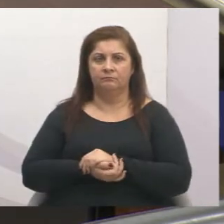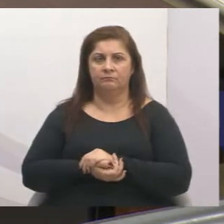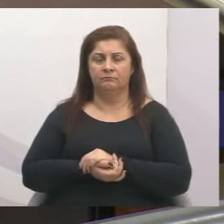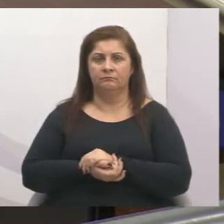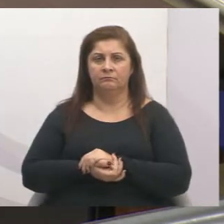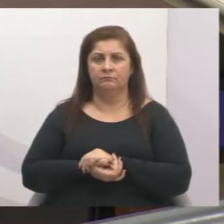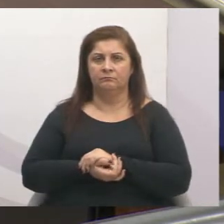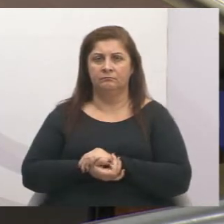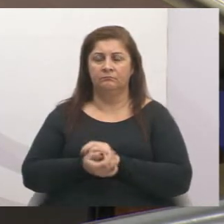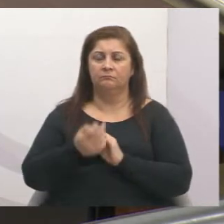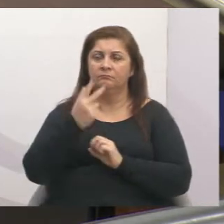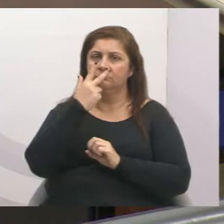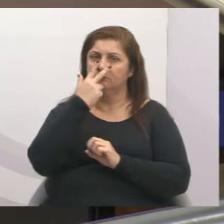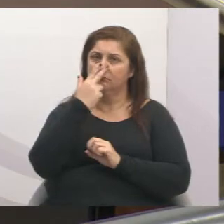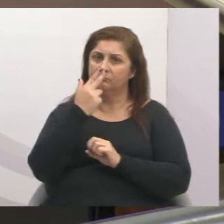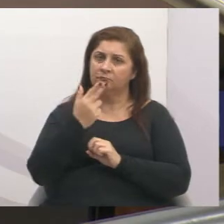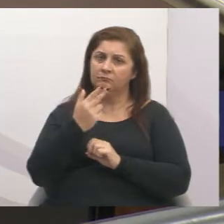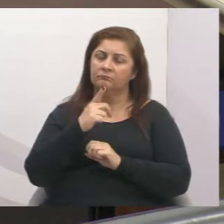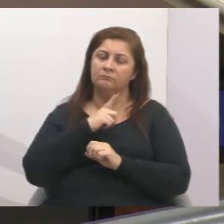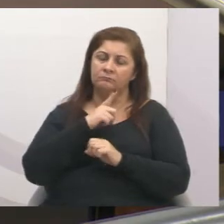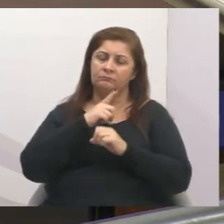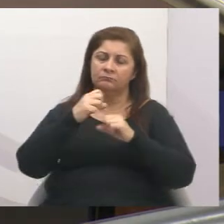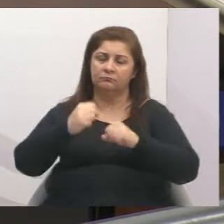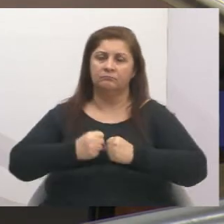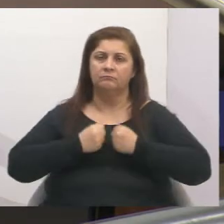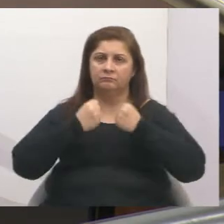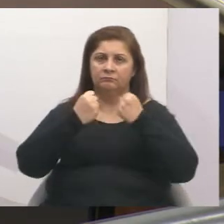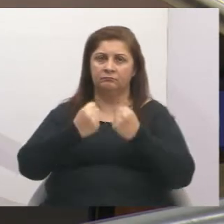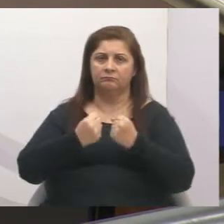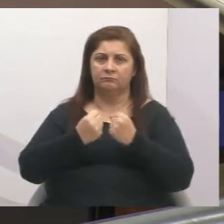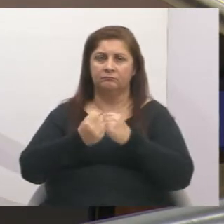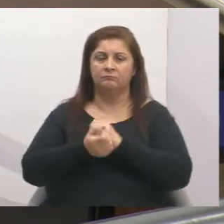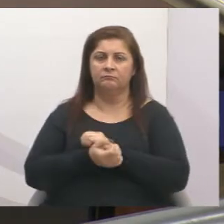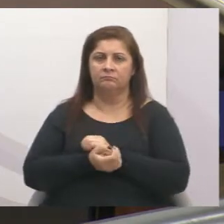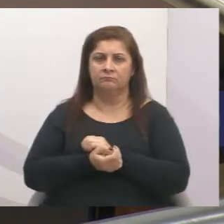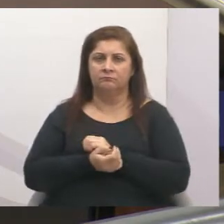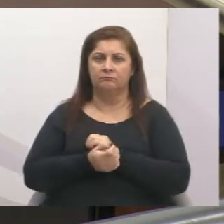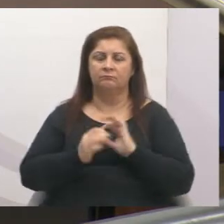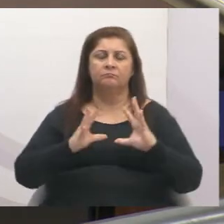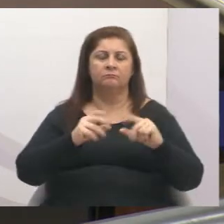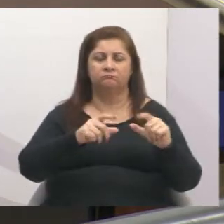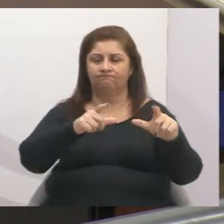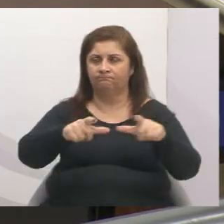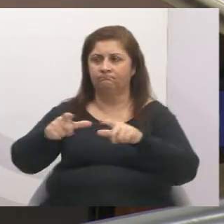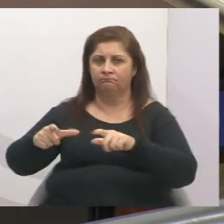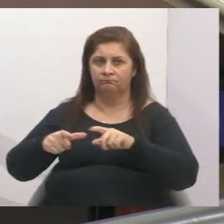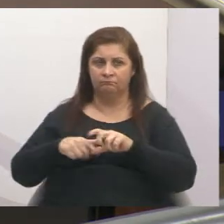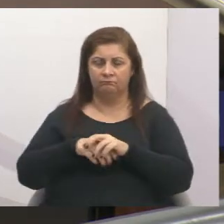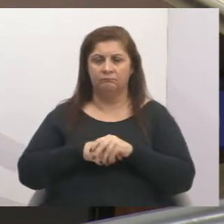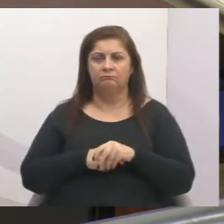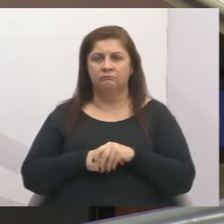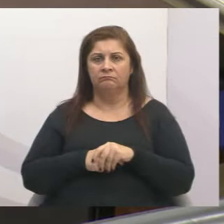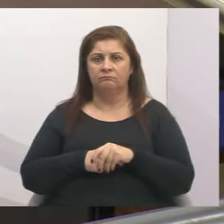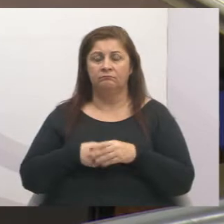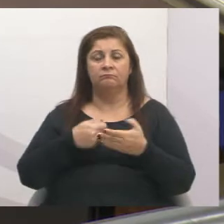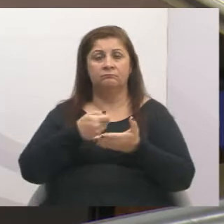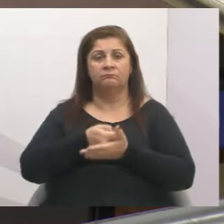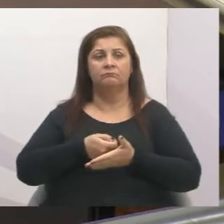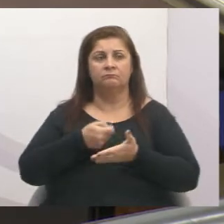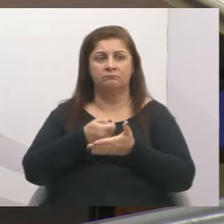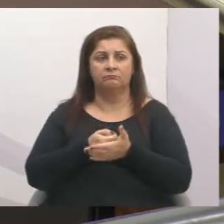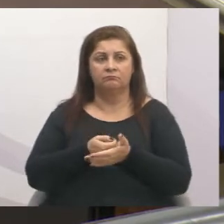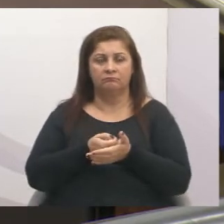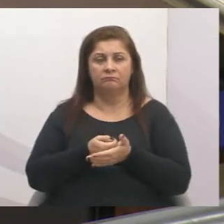a gente acha que houve um esforço de todas as partes, né? E é uma luta que